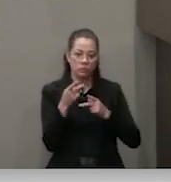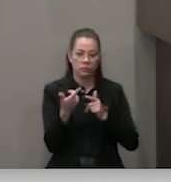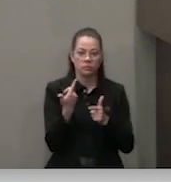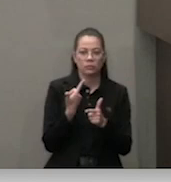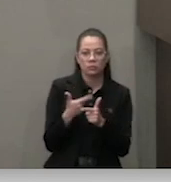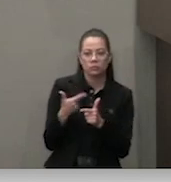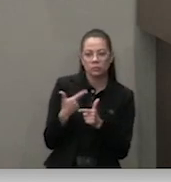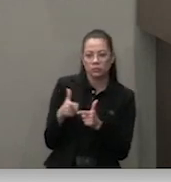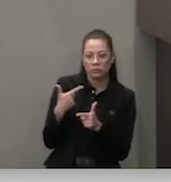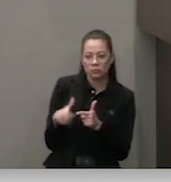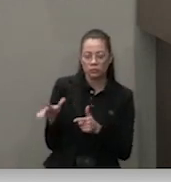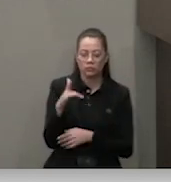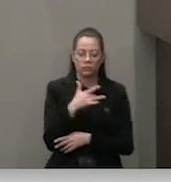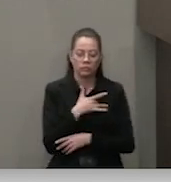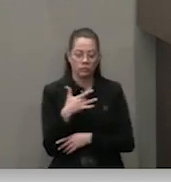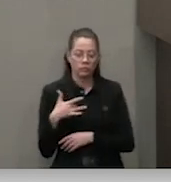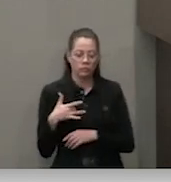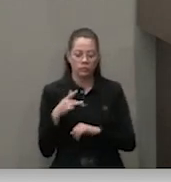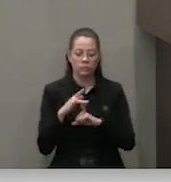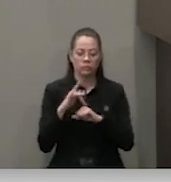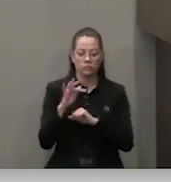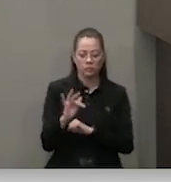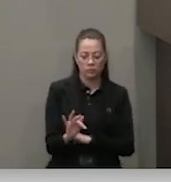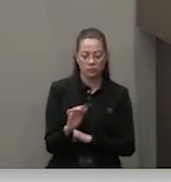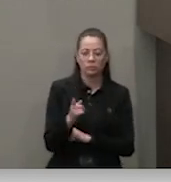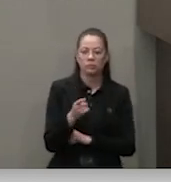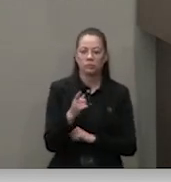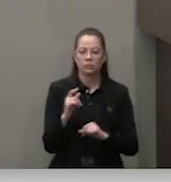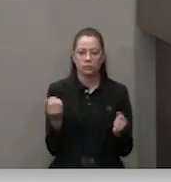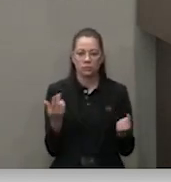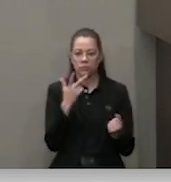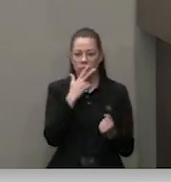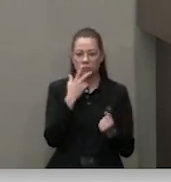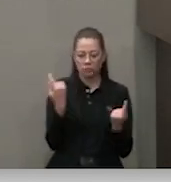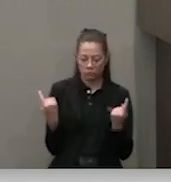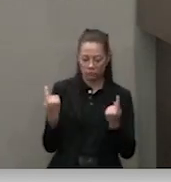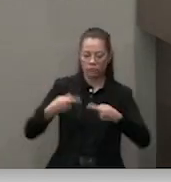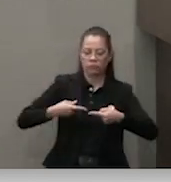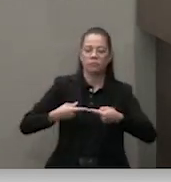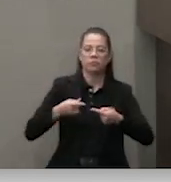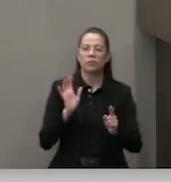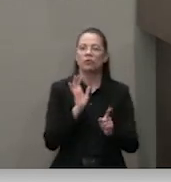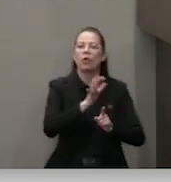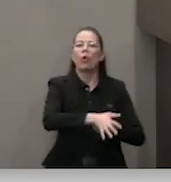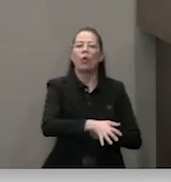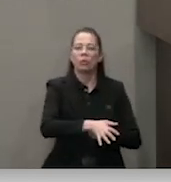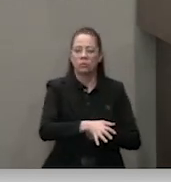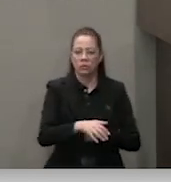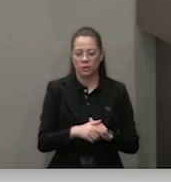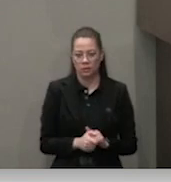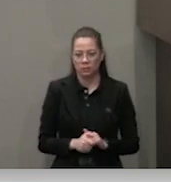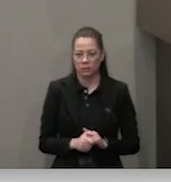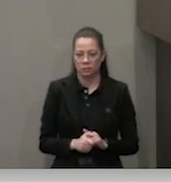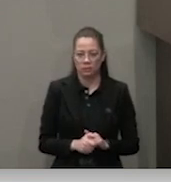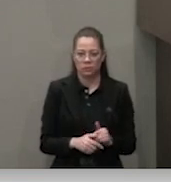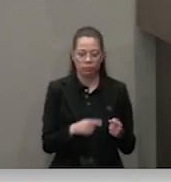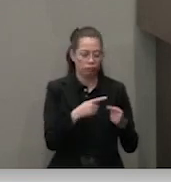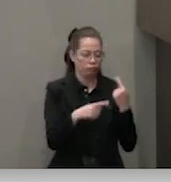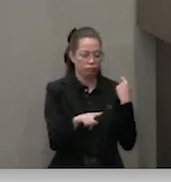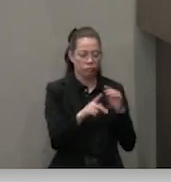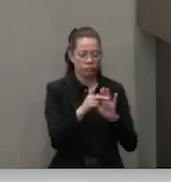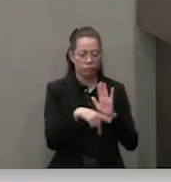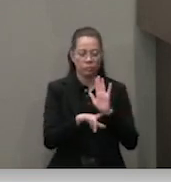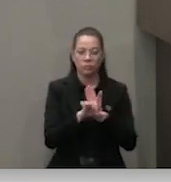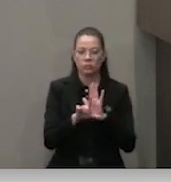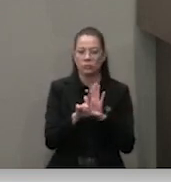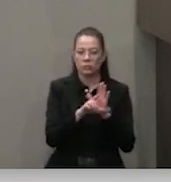problemas da Saúde de pass fundo é uma afronta administração discordado um projeto de lei que